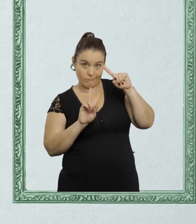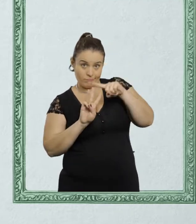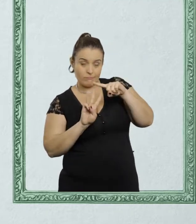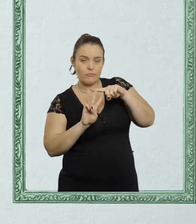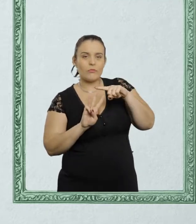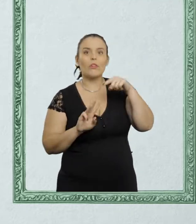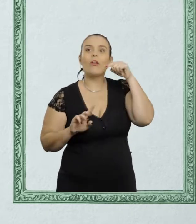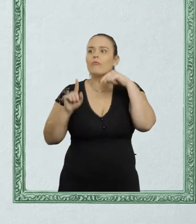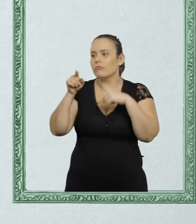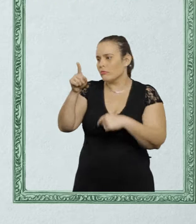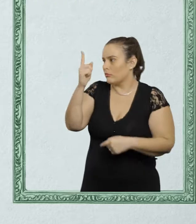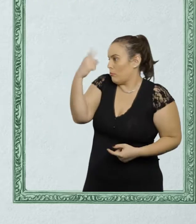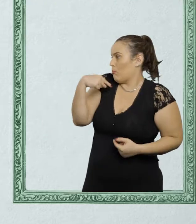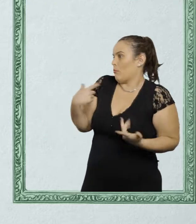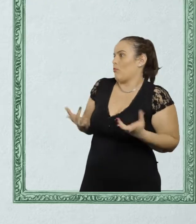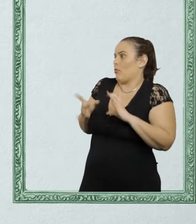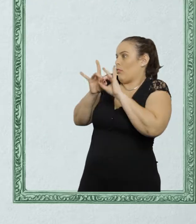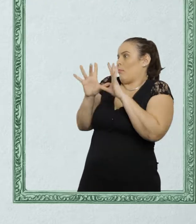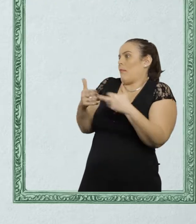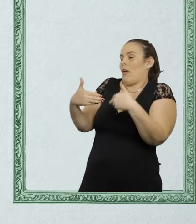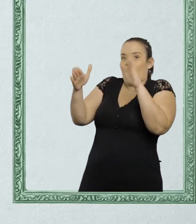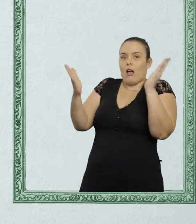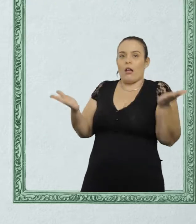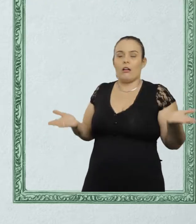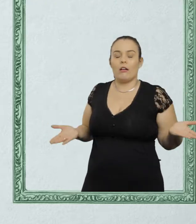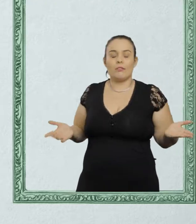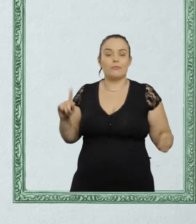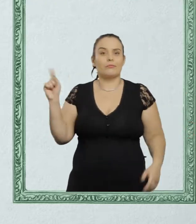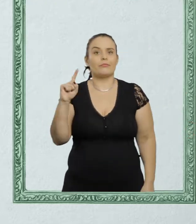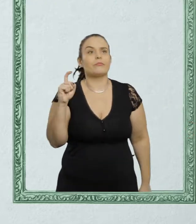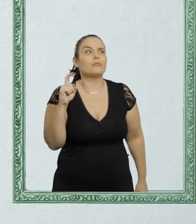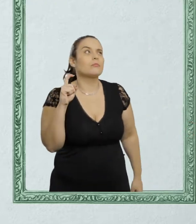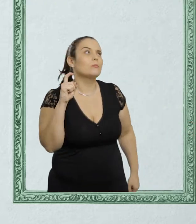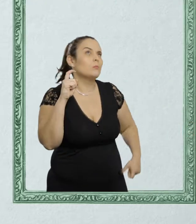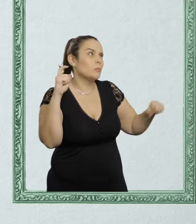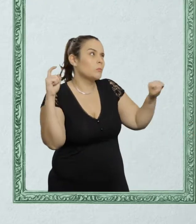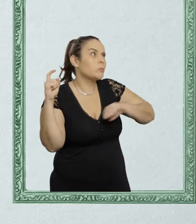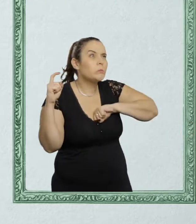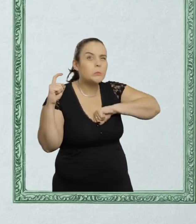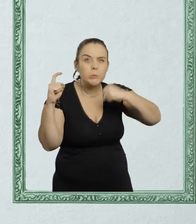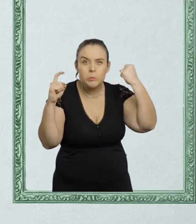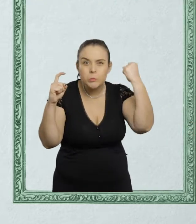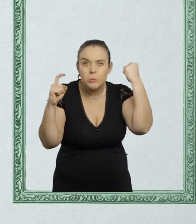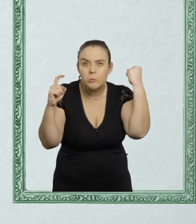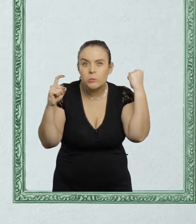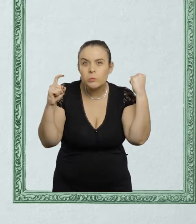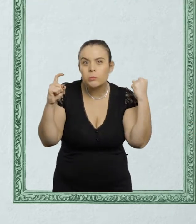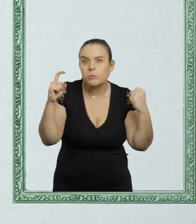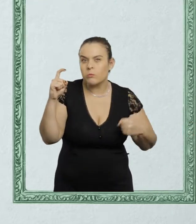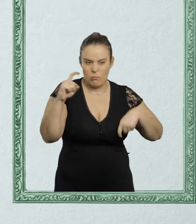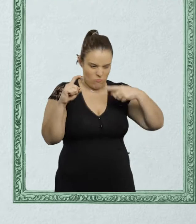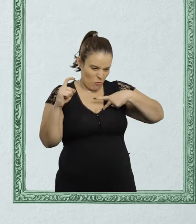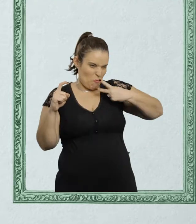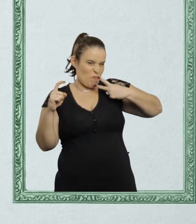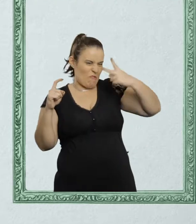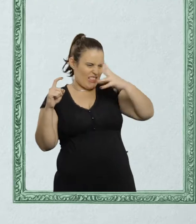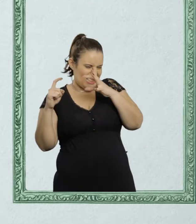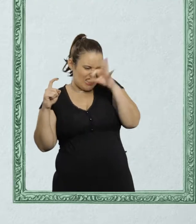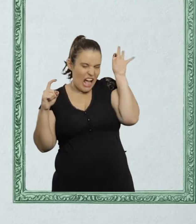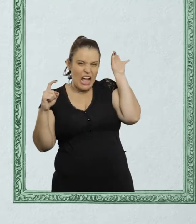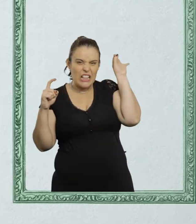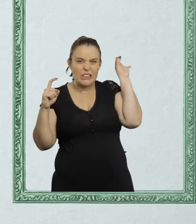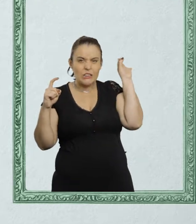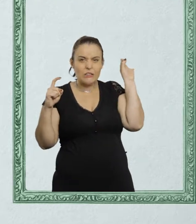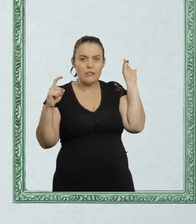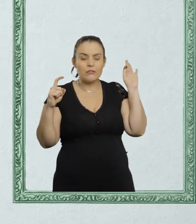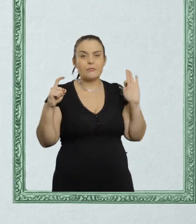falou: O senhor mandou soltar a princesa Tigrinha. Capitão Gancho ficou com ódio. Ele disse